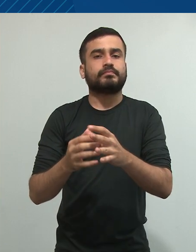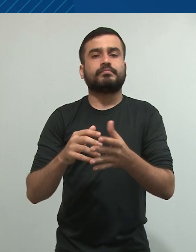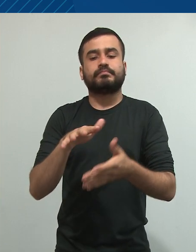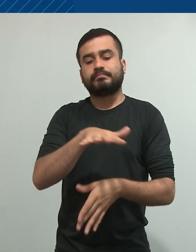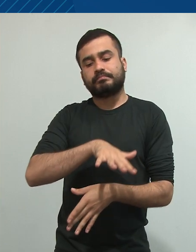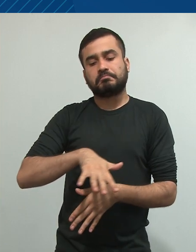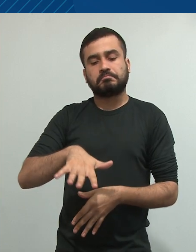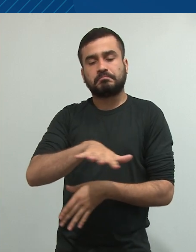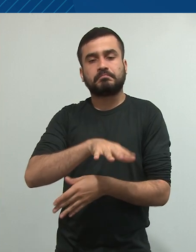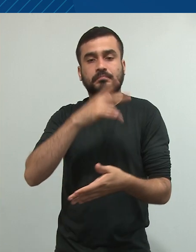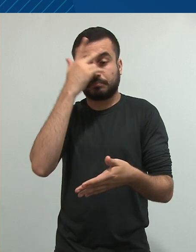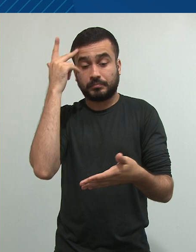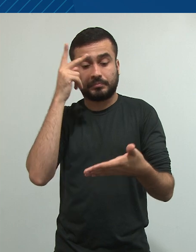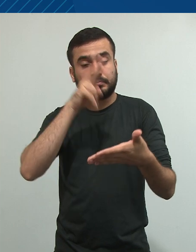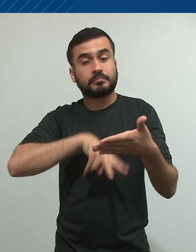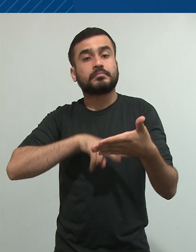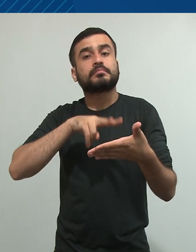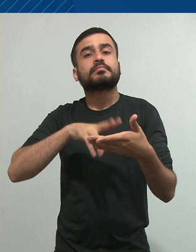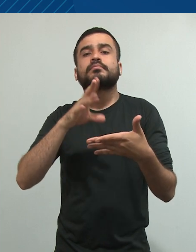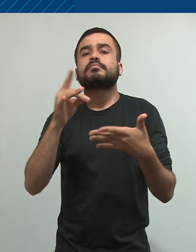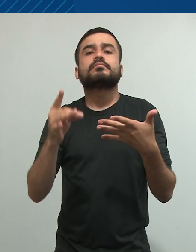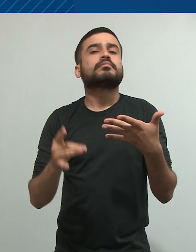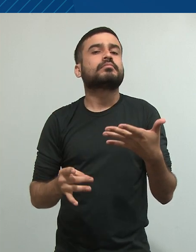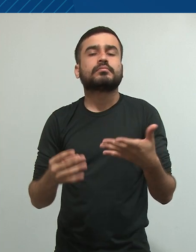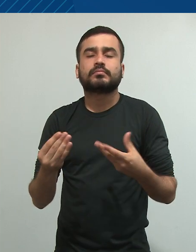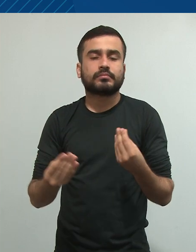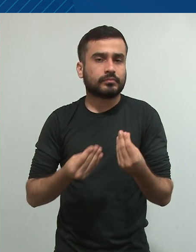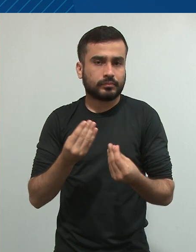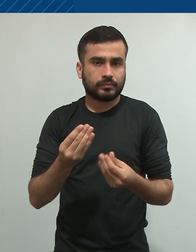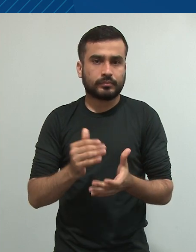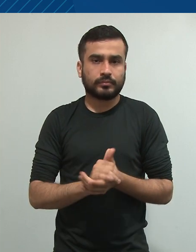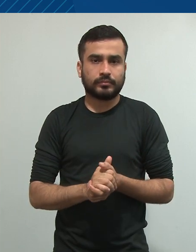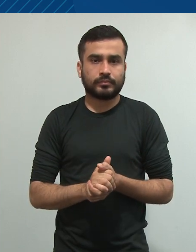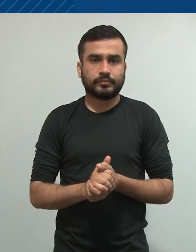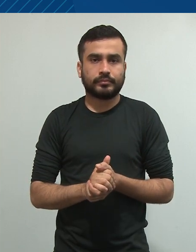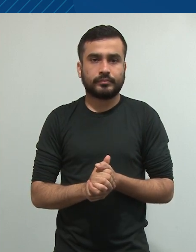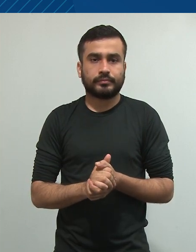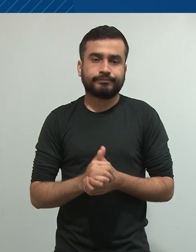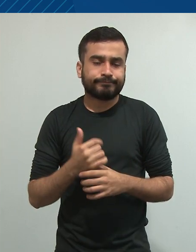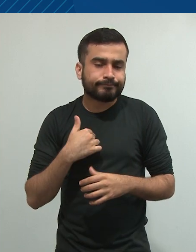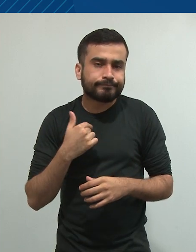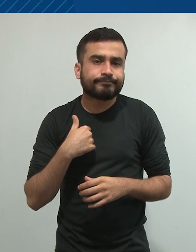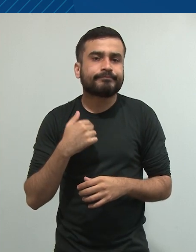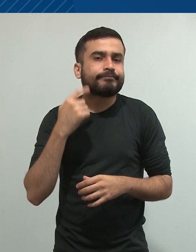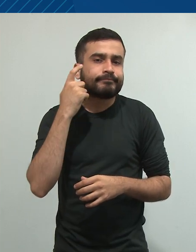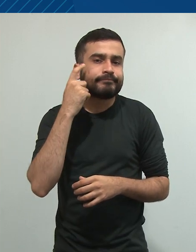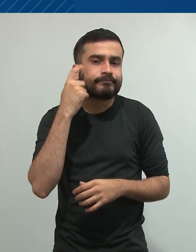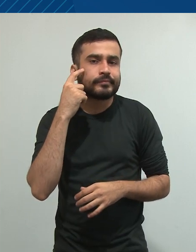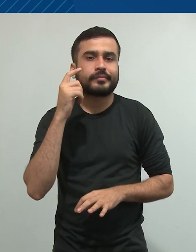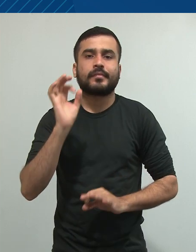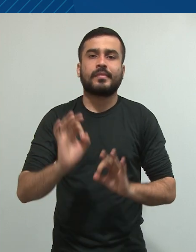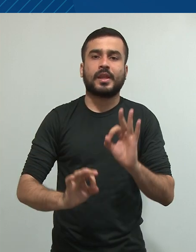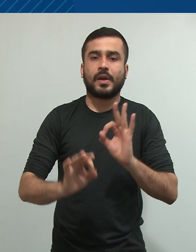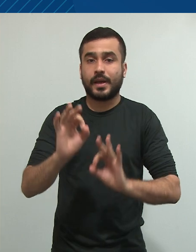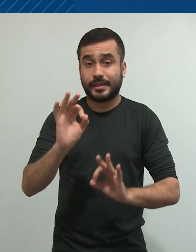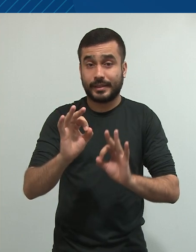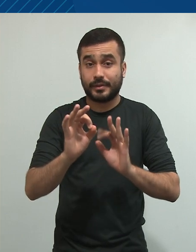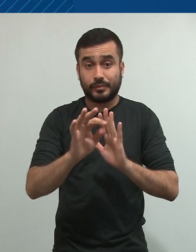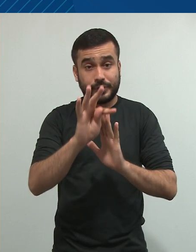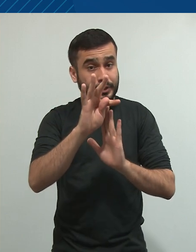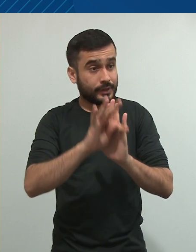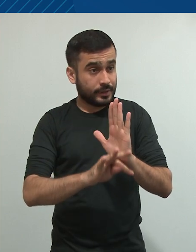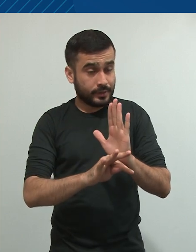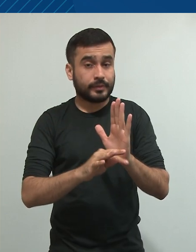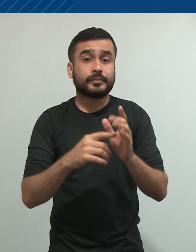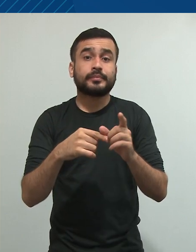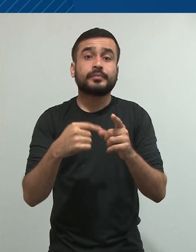gente vai descrever, né? Eu tô pensando numa questão aqui, né, de organização textual também, que